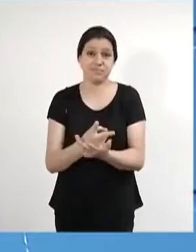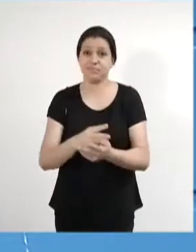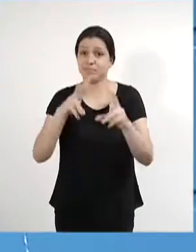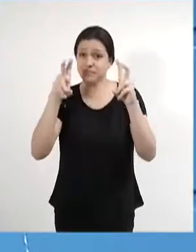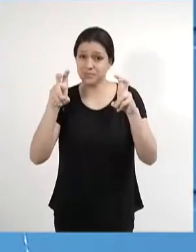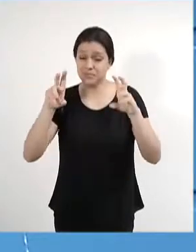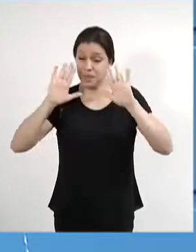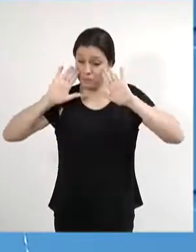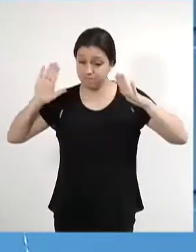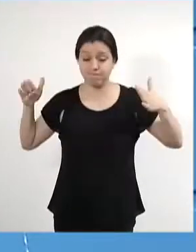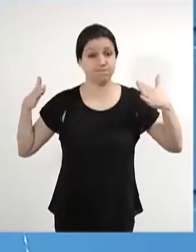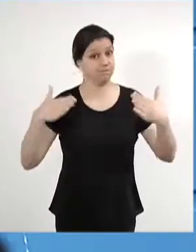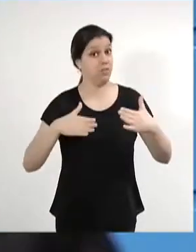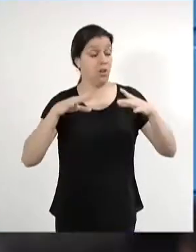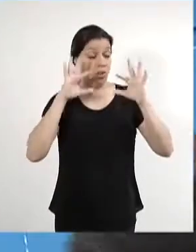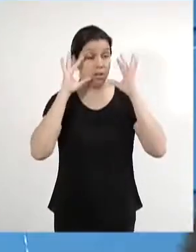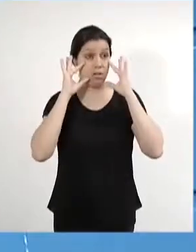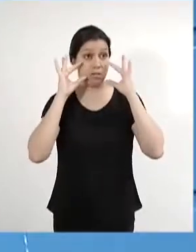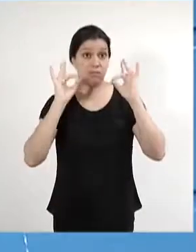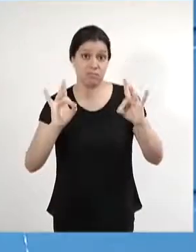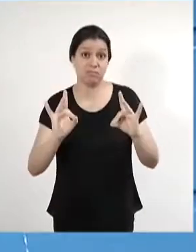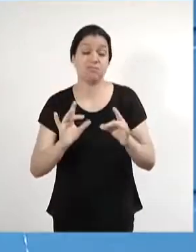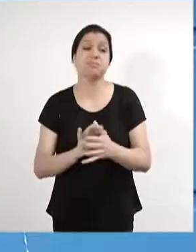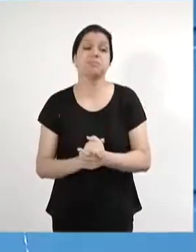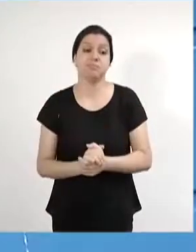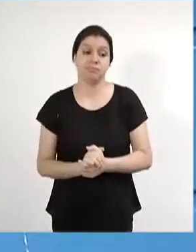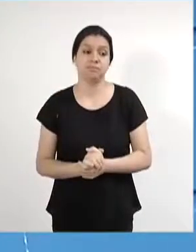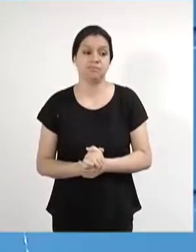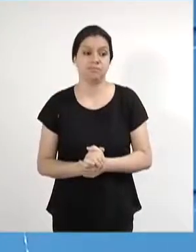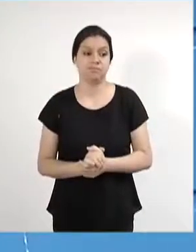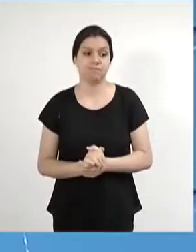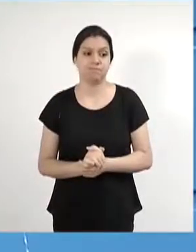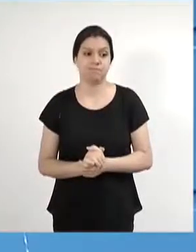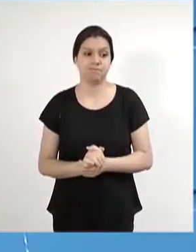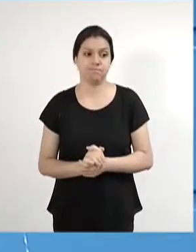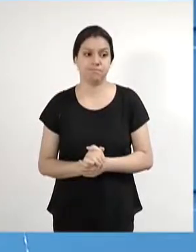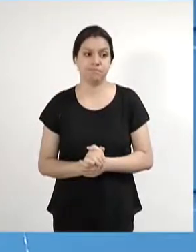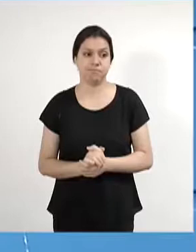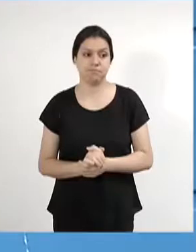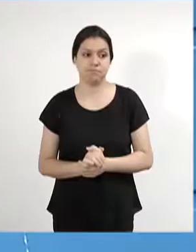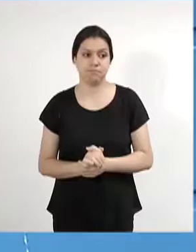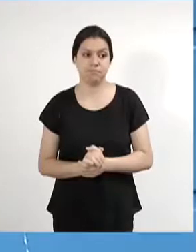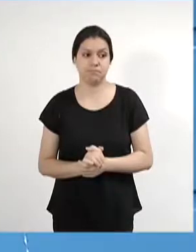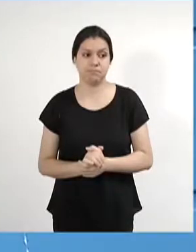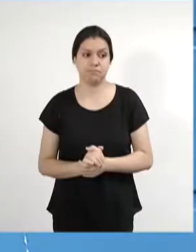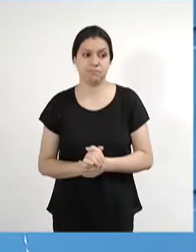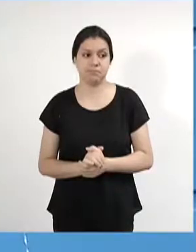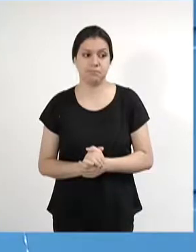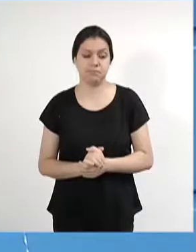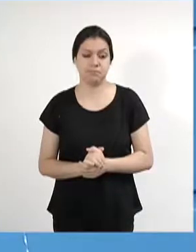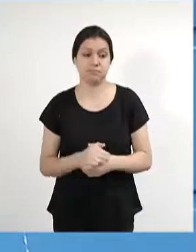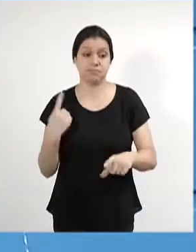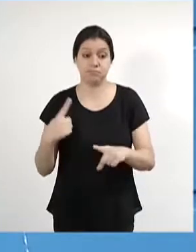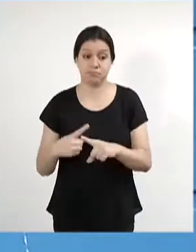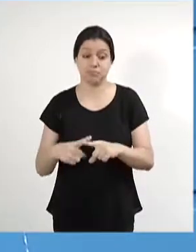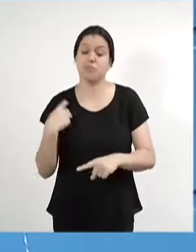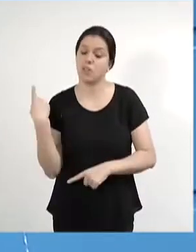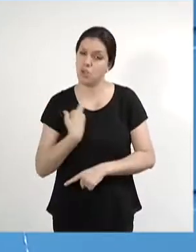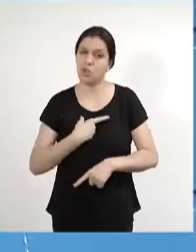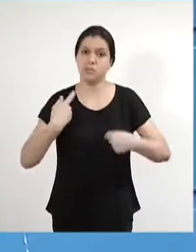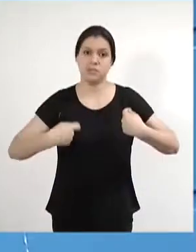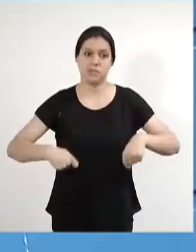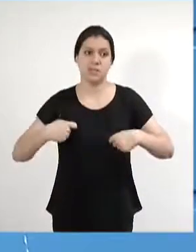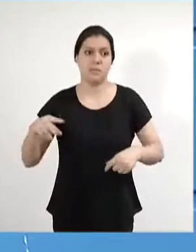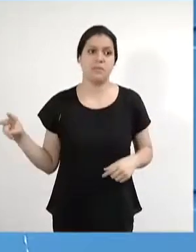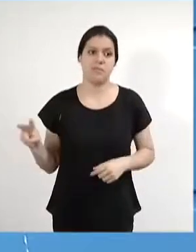em relevo, não é? Sempre em destaque, para que nós tenhamos cada vez mais a